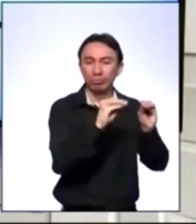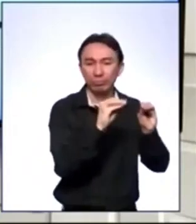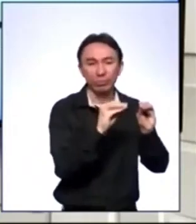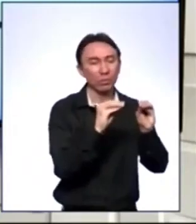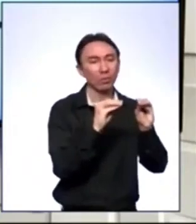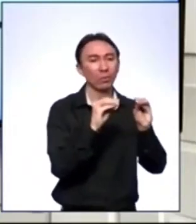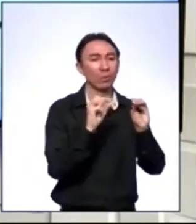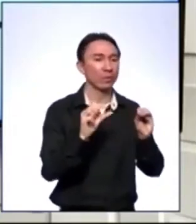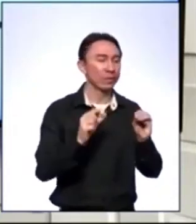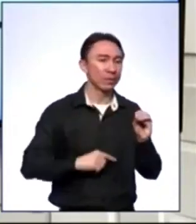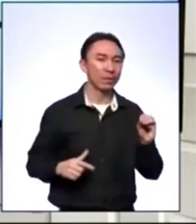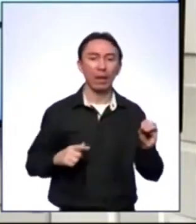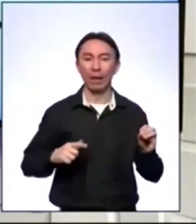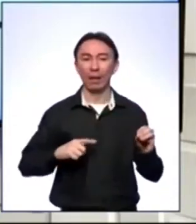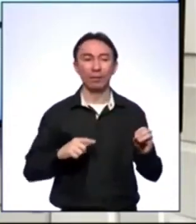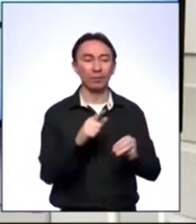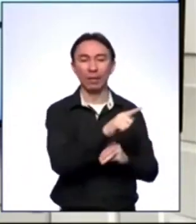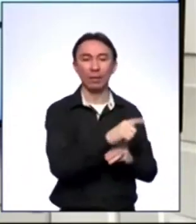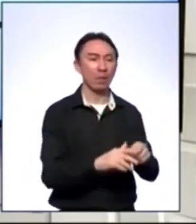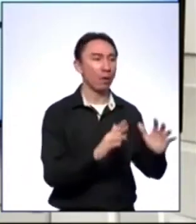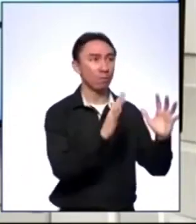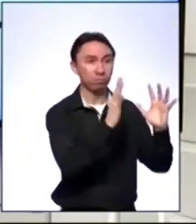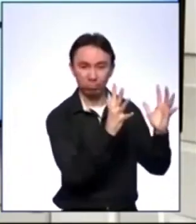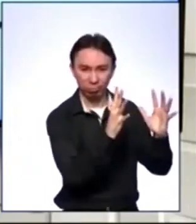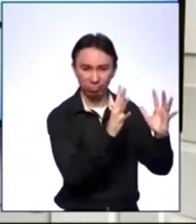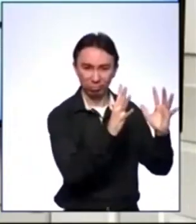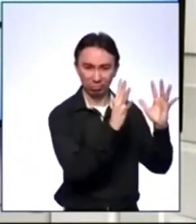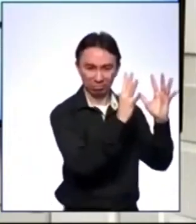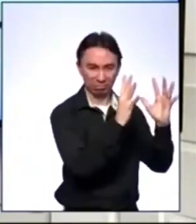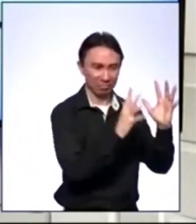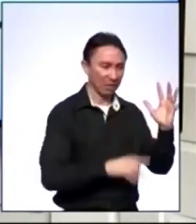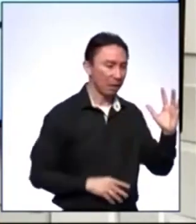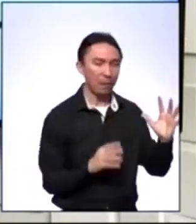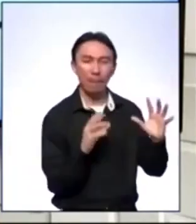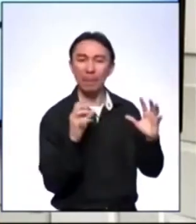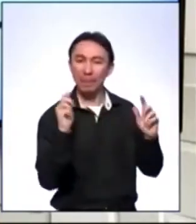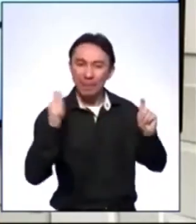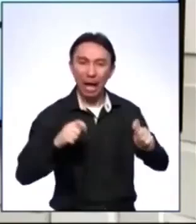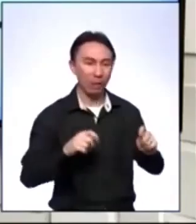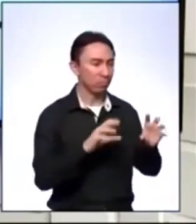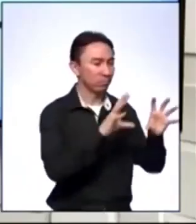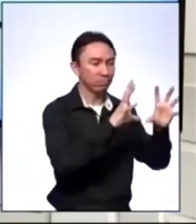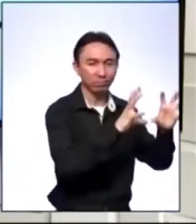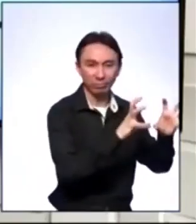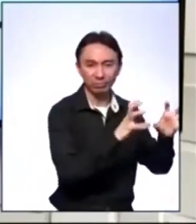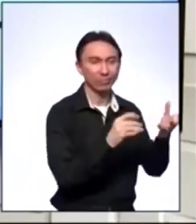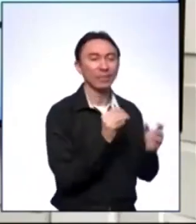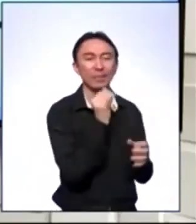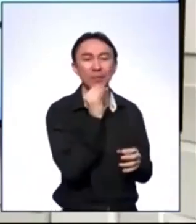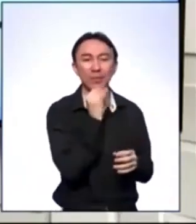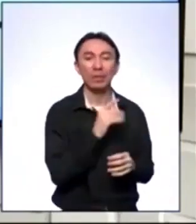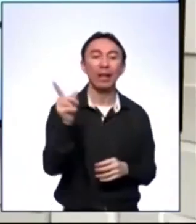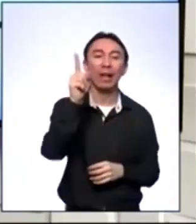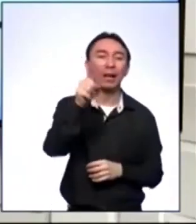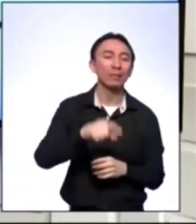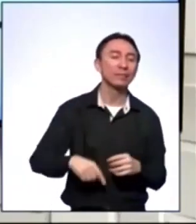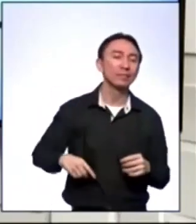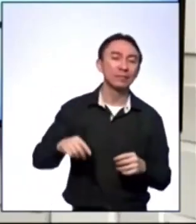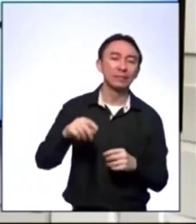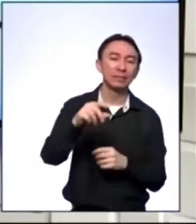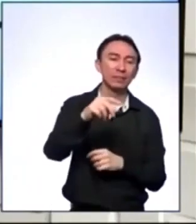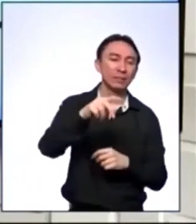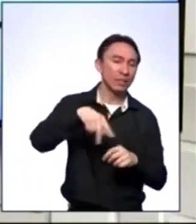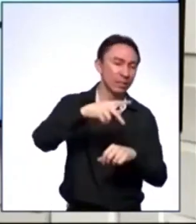patrimônios imóveis materiais. Por exemplo, Centro Histórico de São Luís,